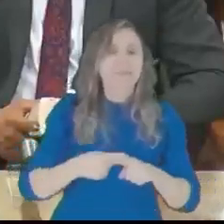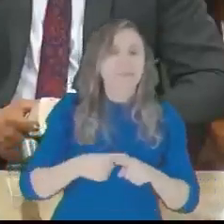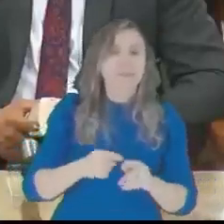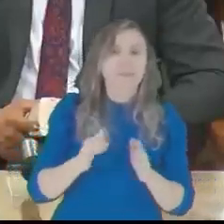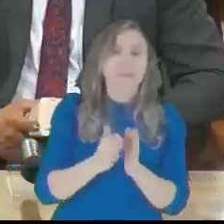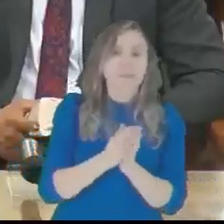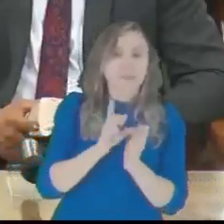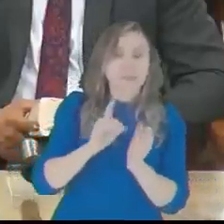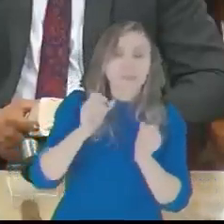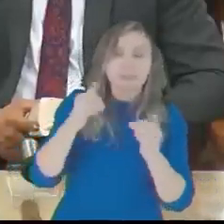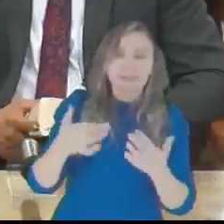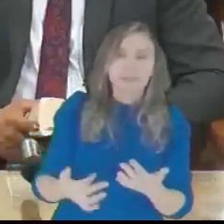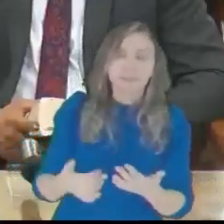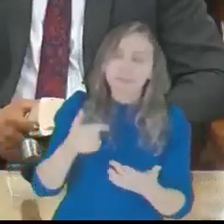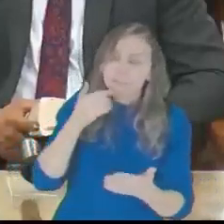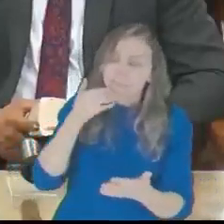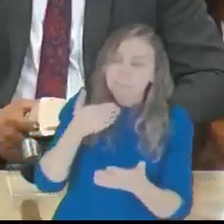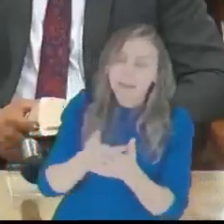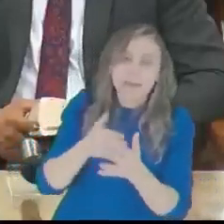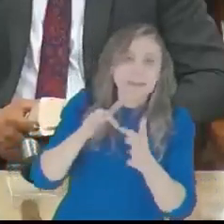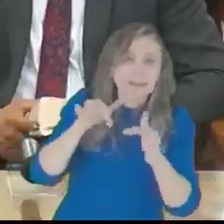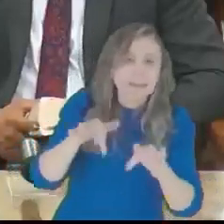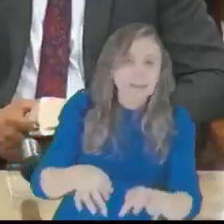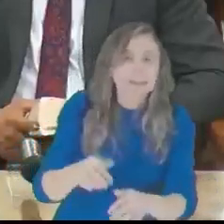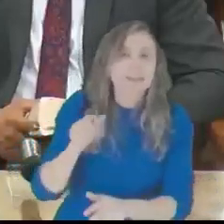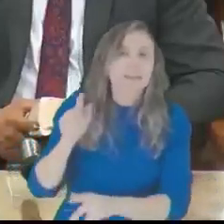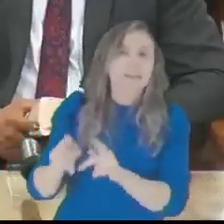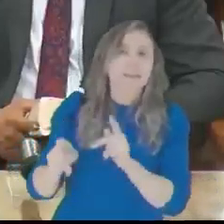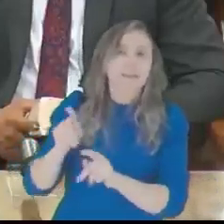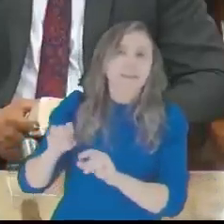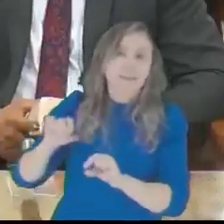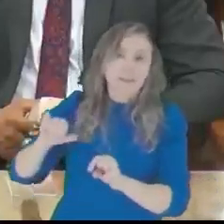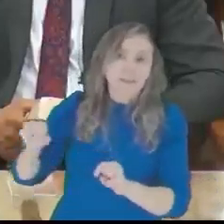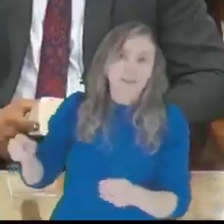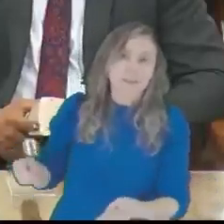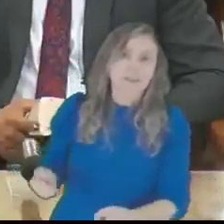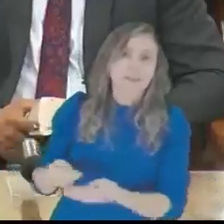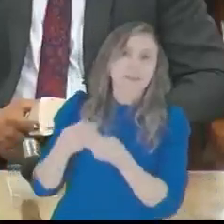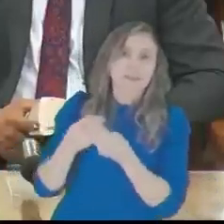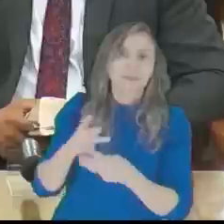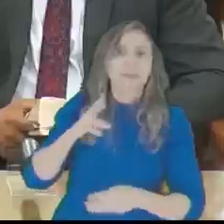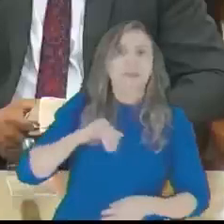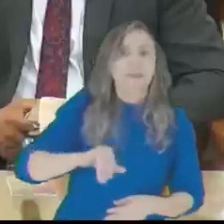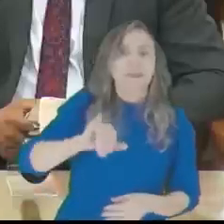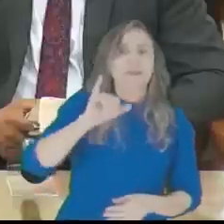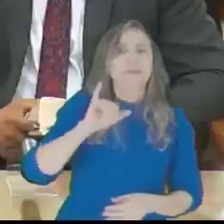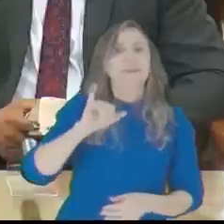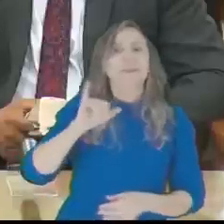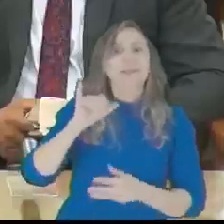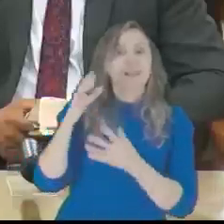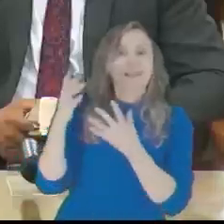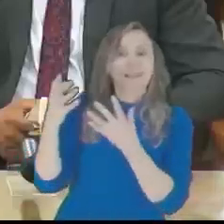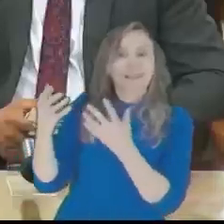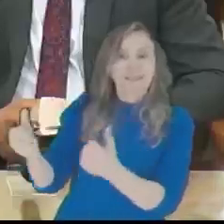tempos os judeus irão converter ao Senhor.